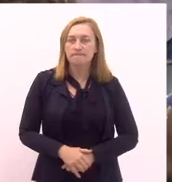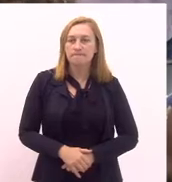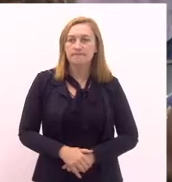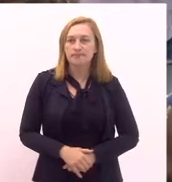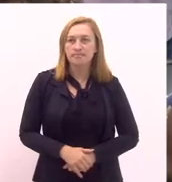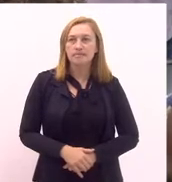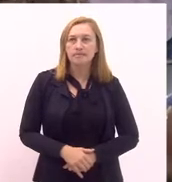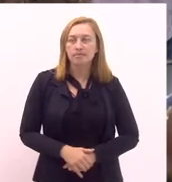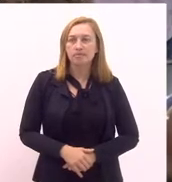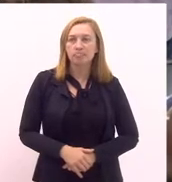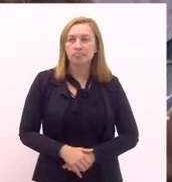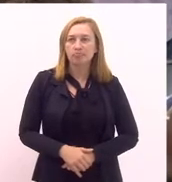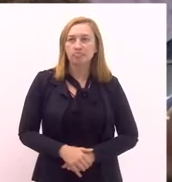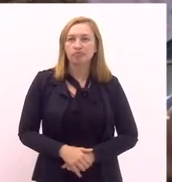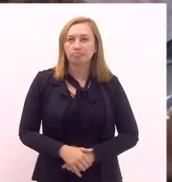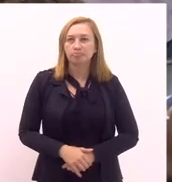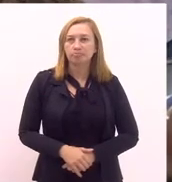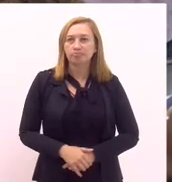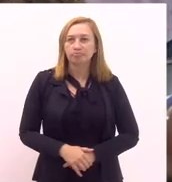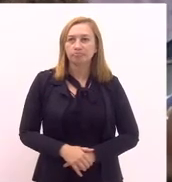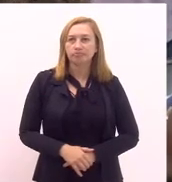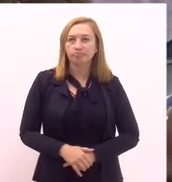E aí